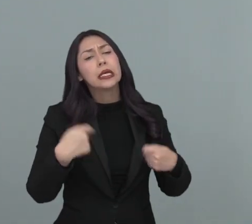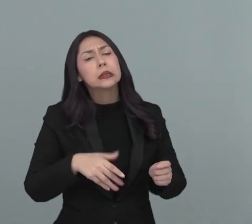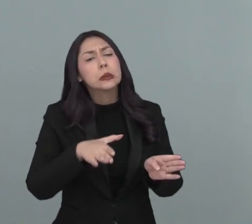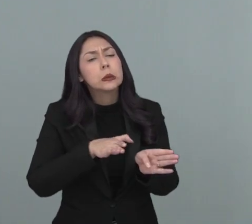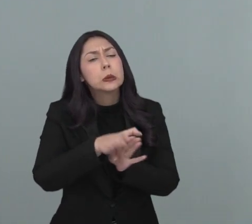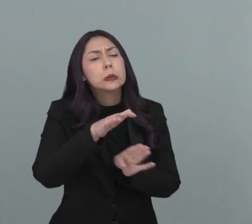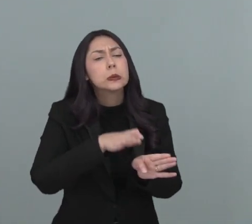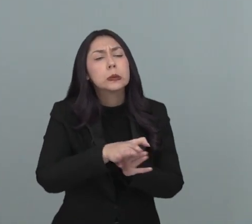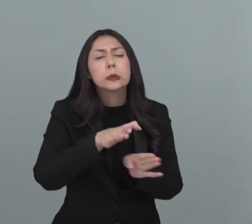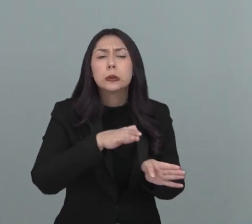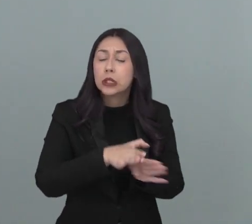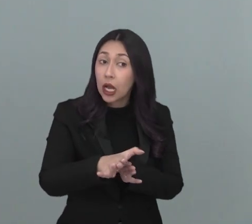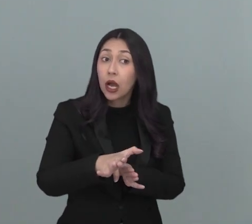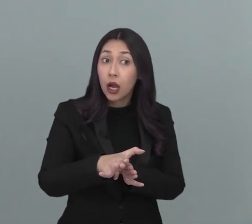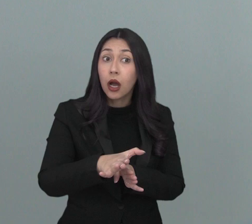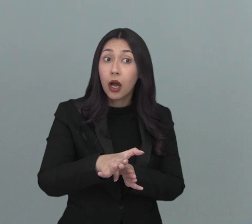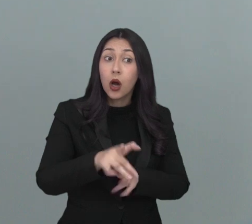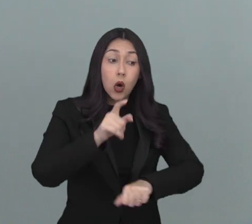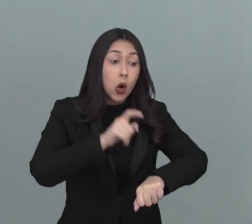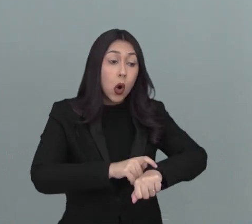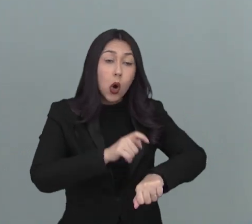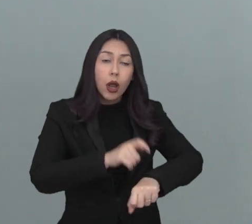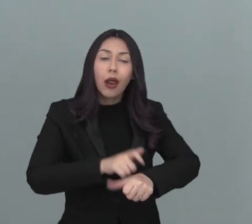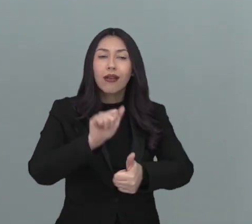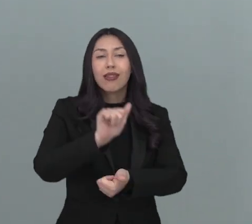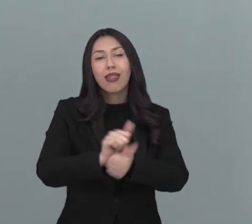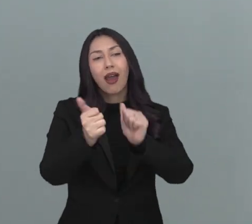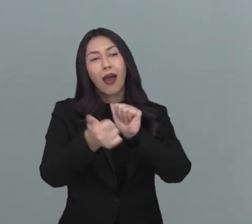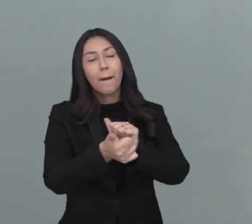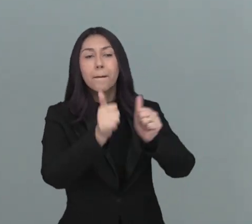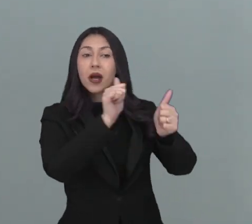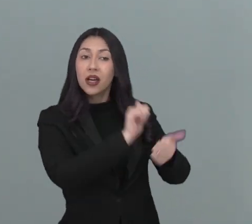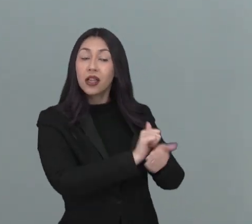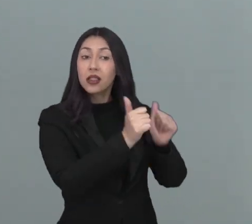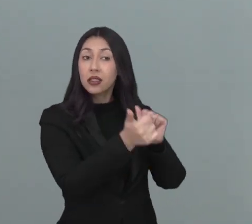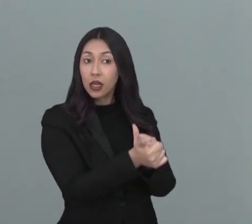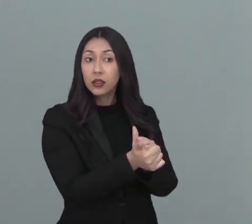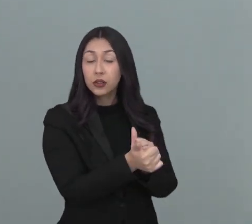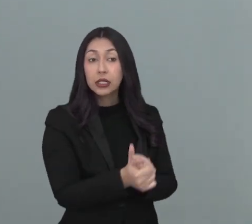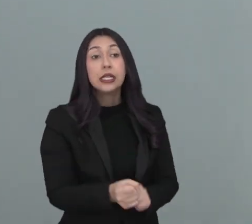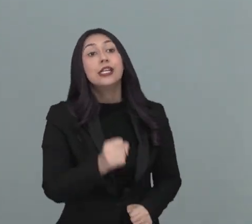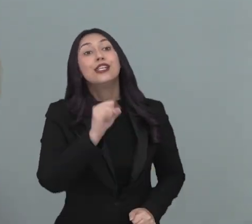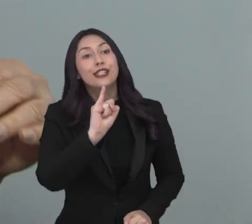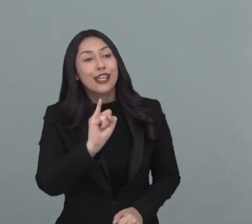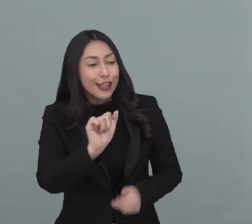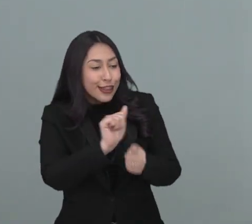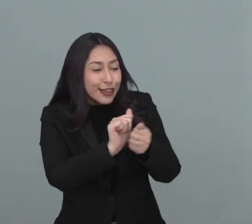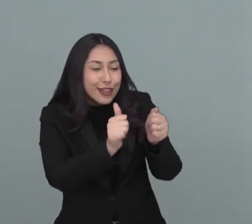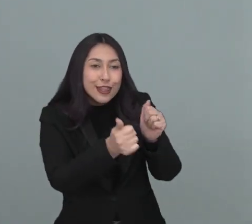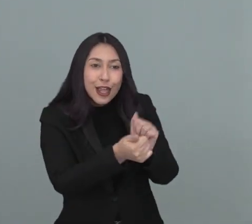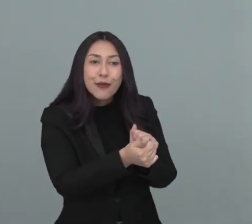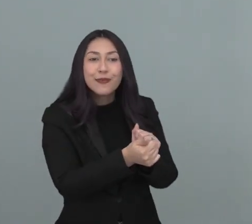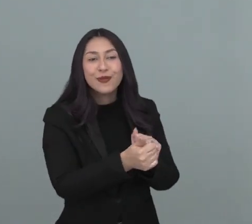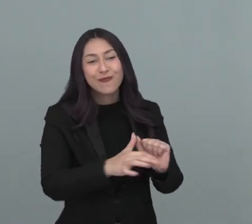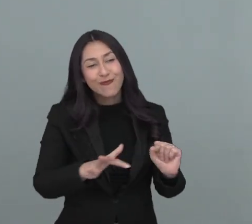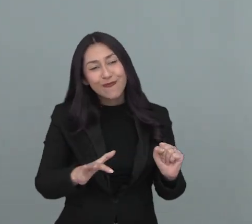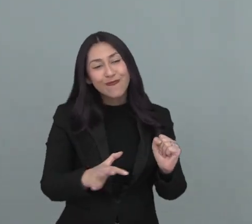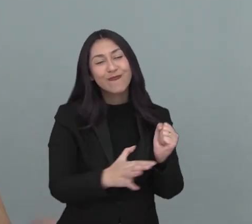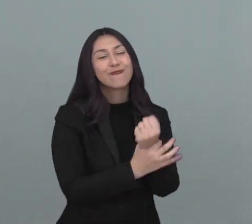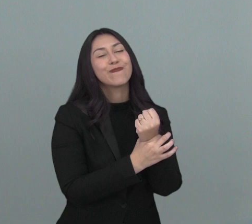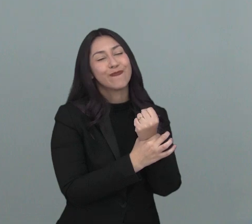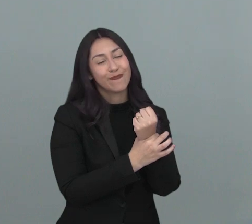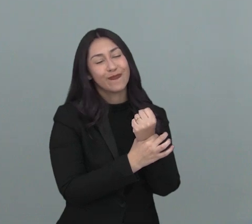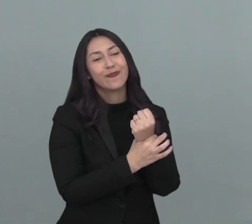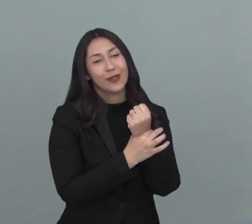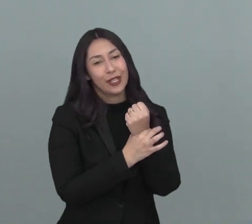que orientar a flexibilização da jornada de trabalho, né? Na medida em que você flexibiliza,